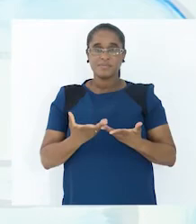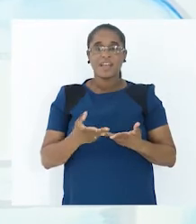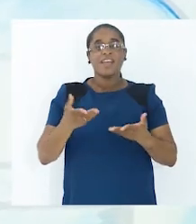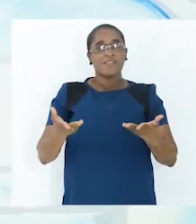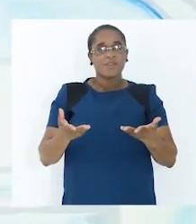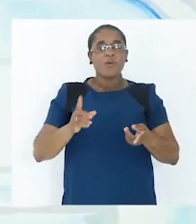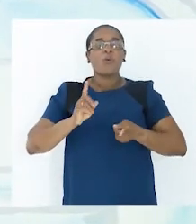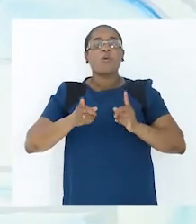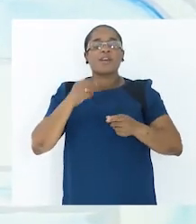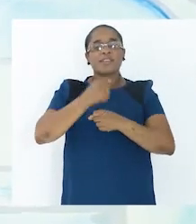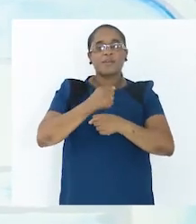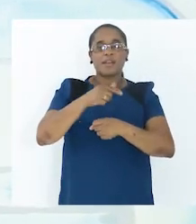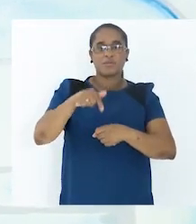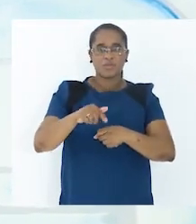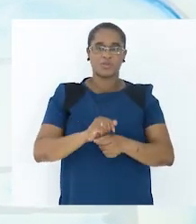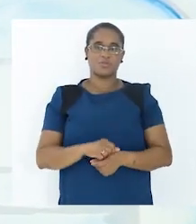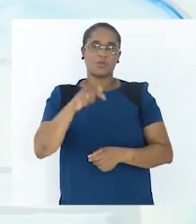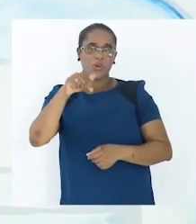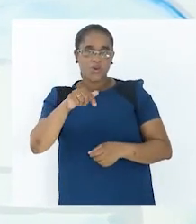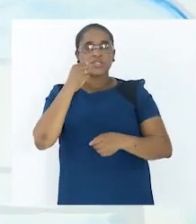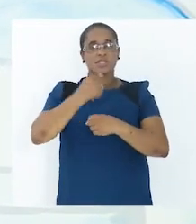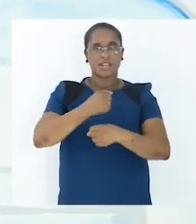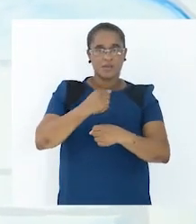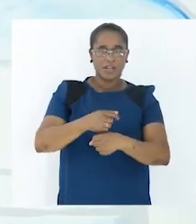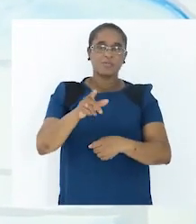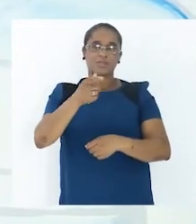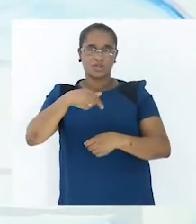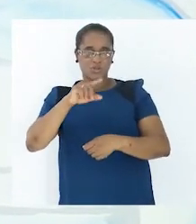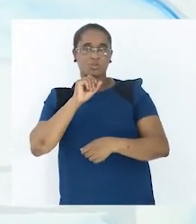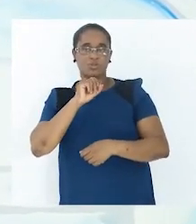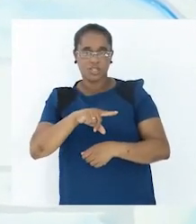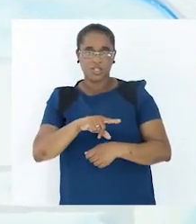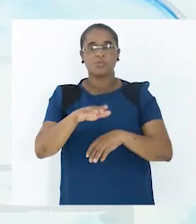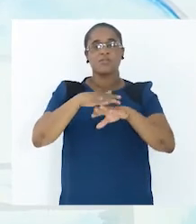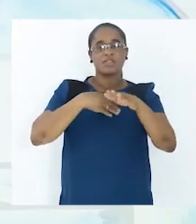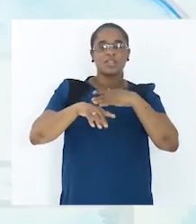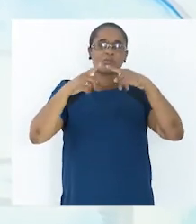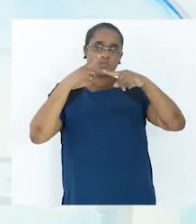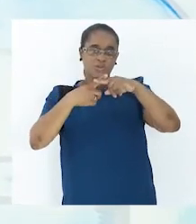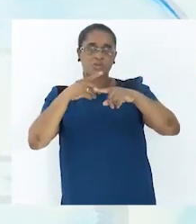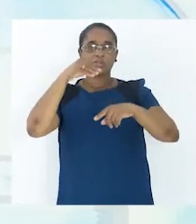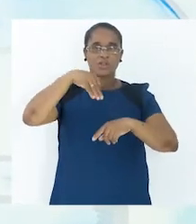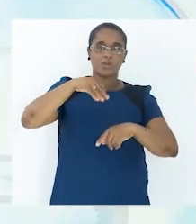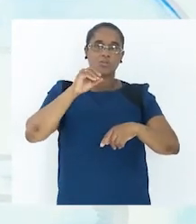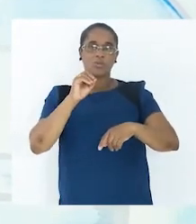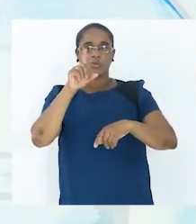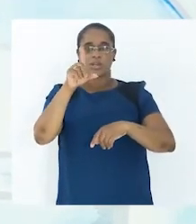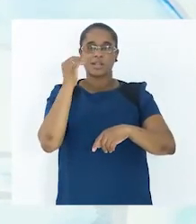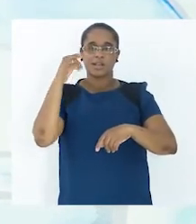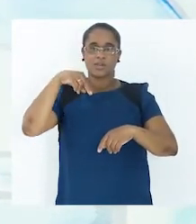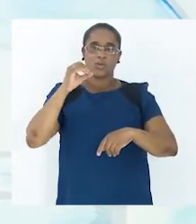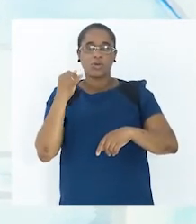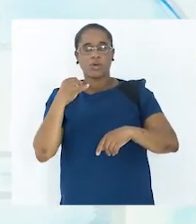Então, o que é que nós vimos hoje? Nós vimos hoje que podemos fazer a multiplicação de polinômios